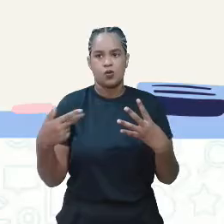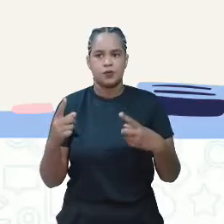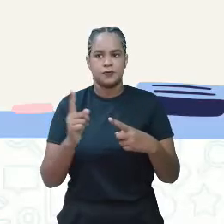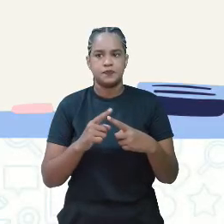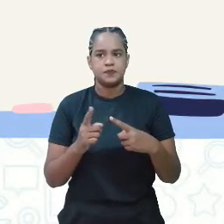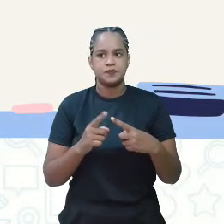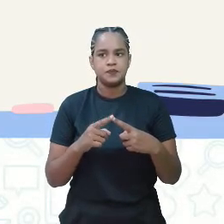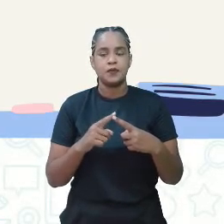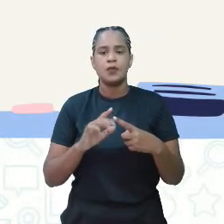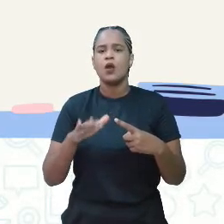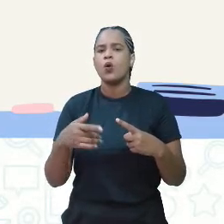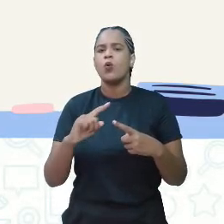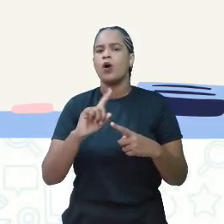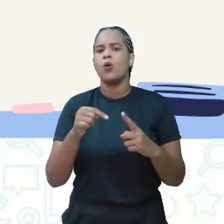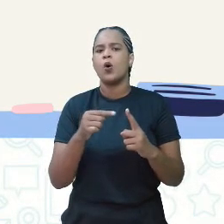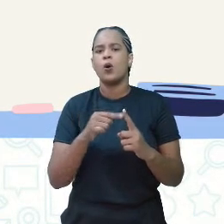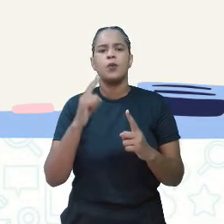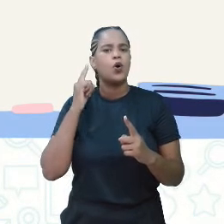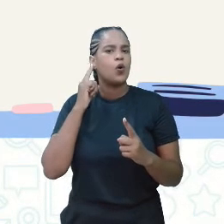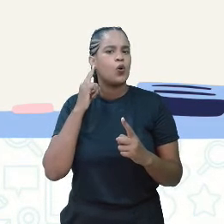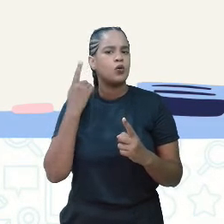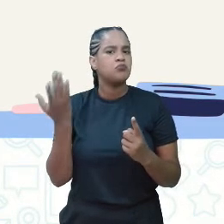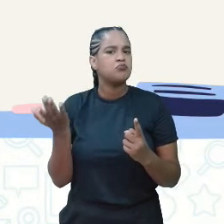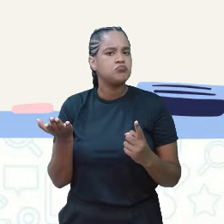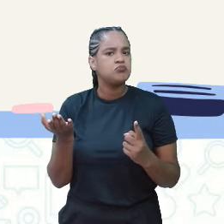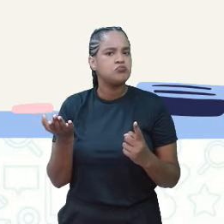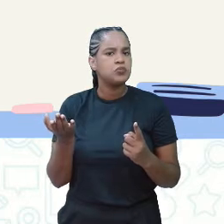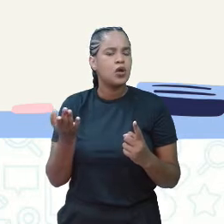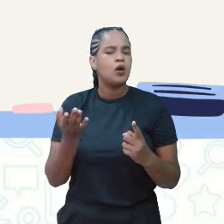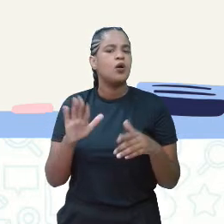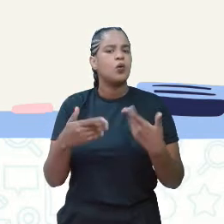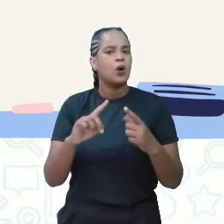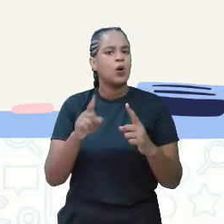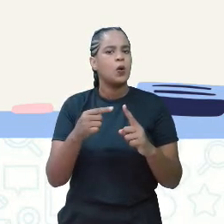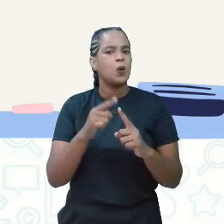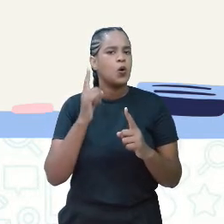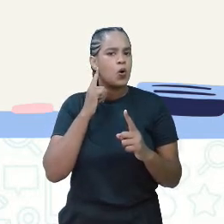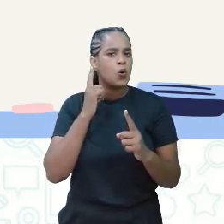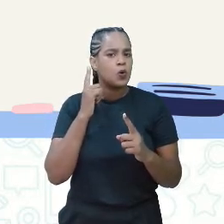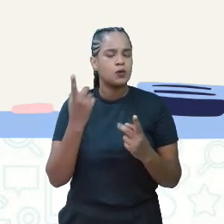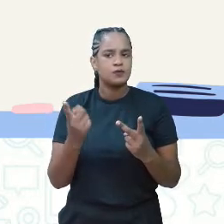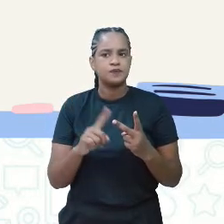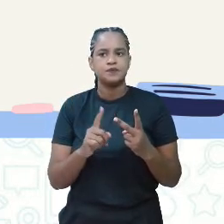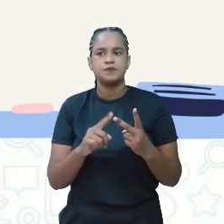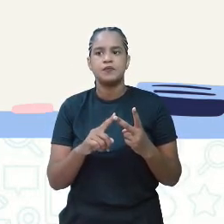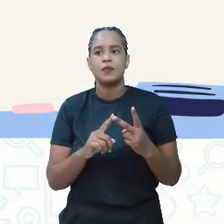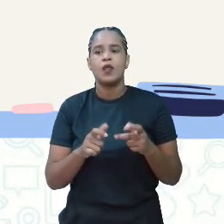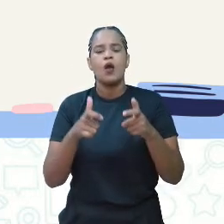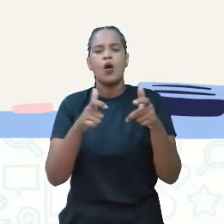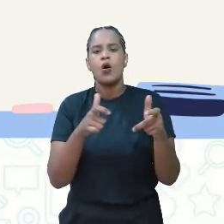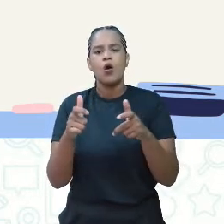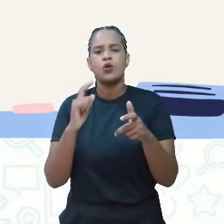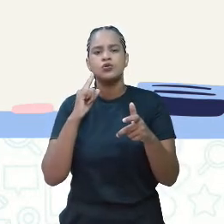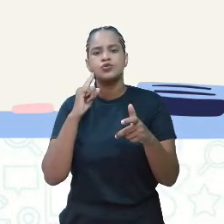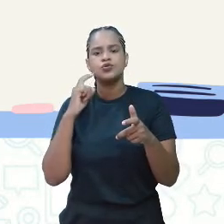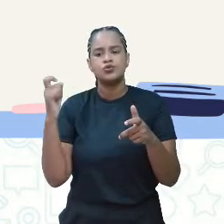primeira, quais as funções do ouvido? Será que você sabe quais são as funções? Depois vem, onde o som se